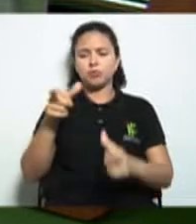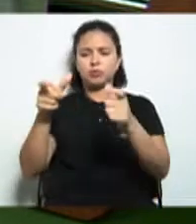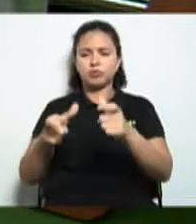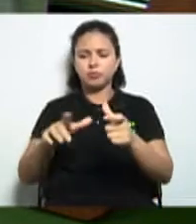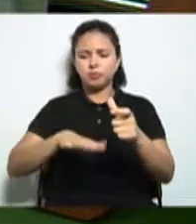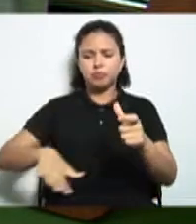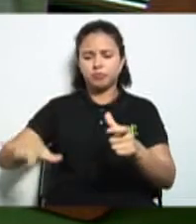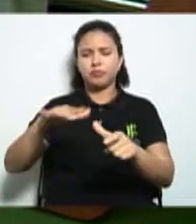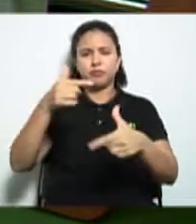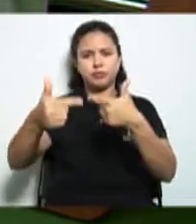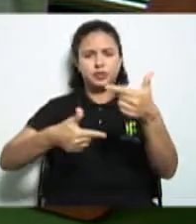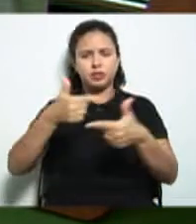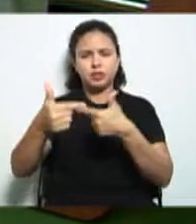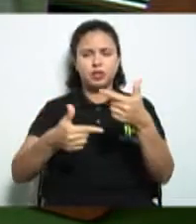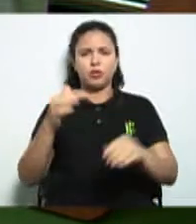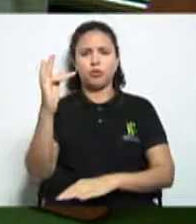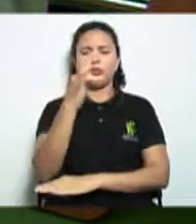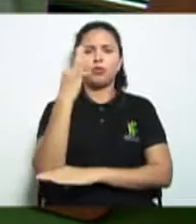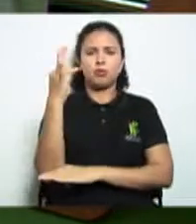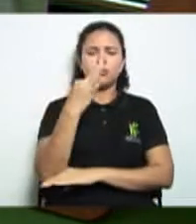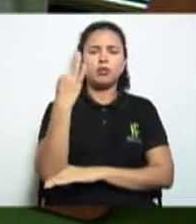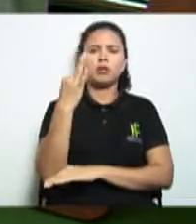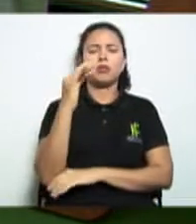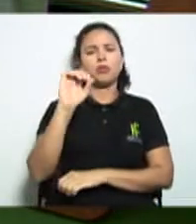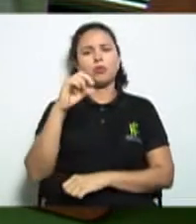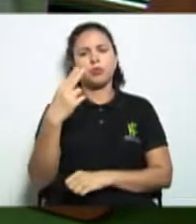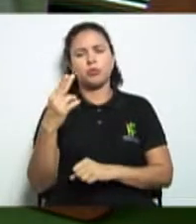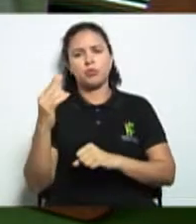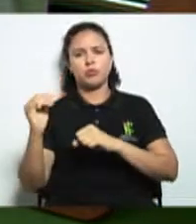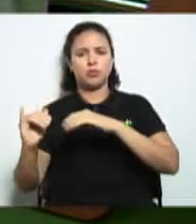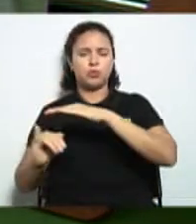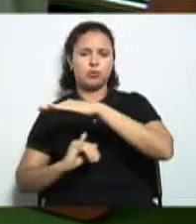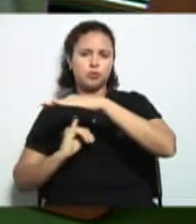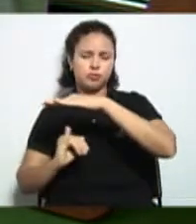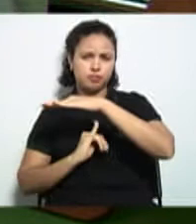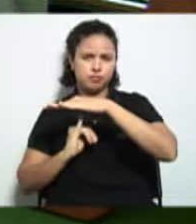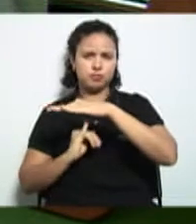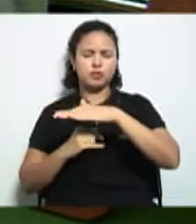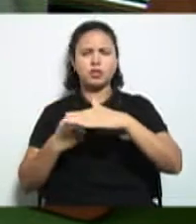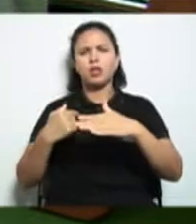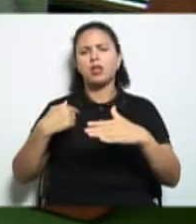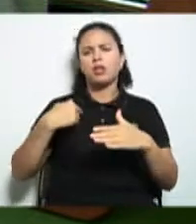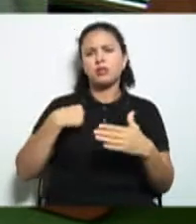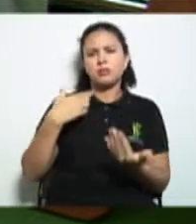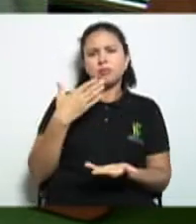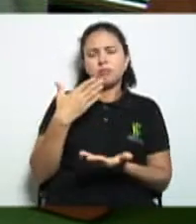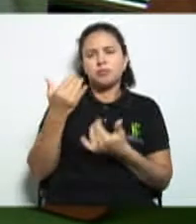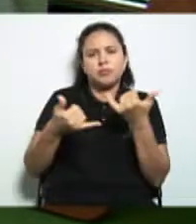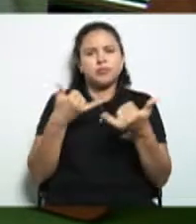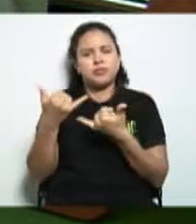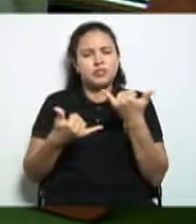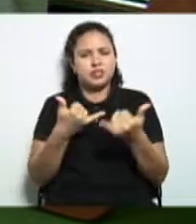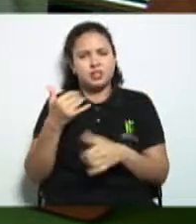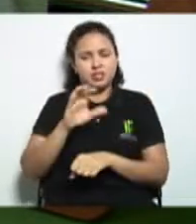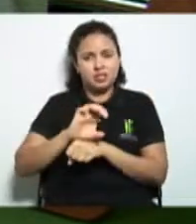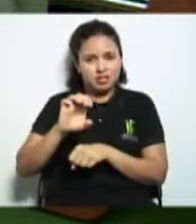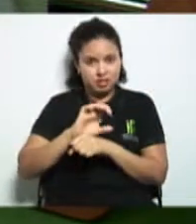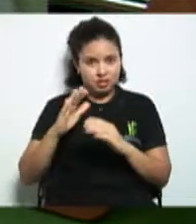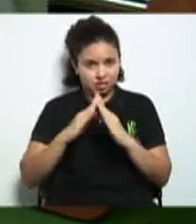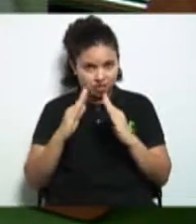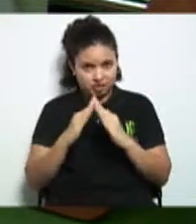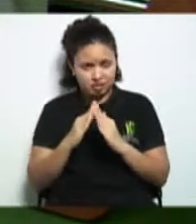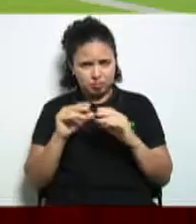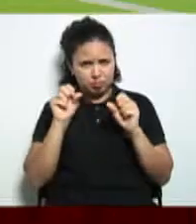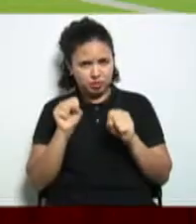trabalho formal, informal, eu posso brincar de estágio, então, lá na minha casa? Como é que fica esse negócio de estágio? Será que eu